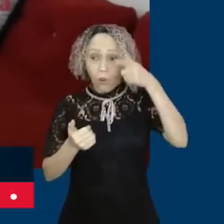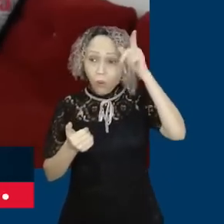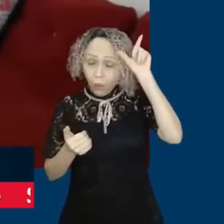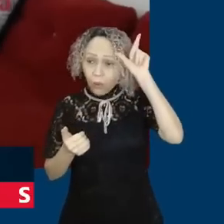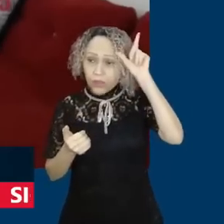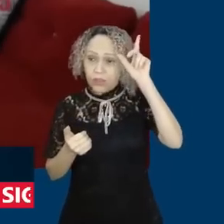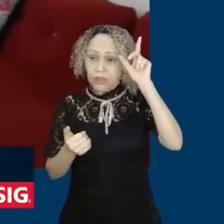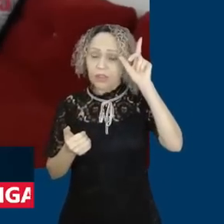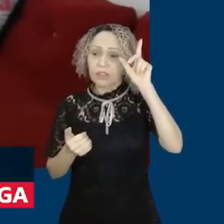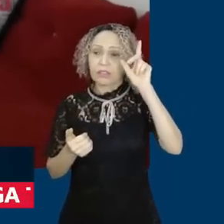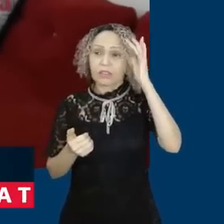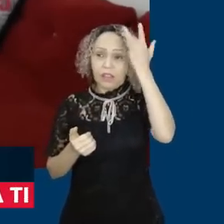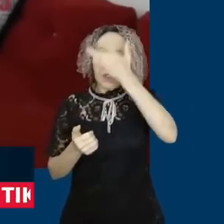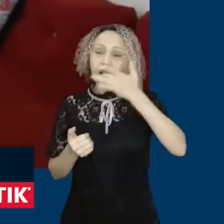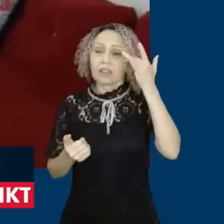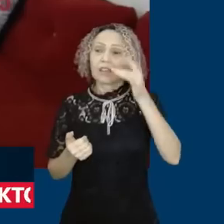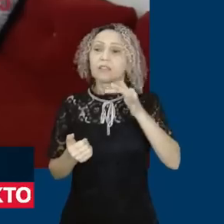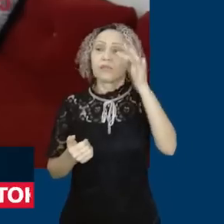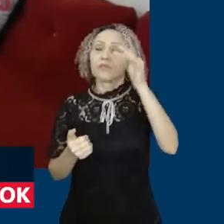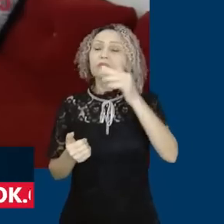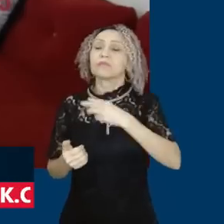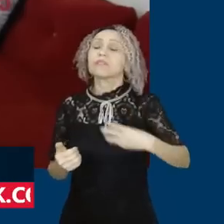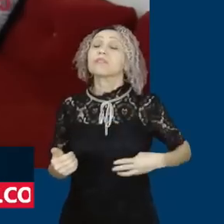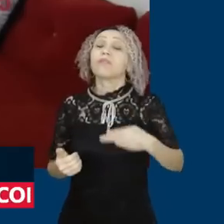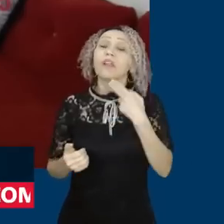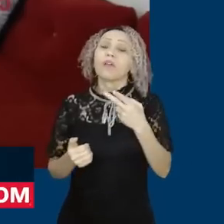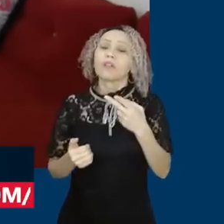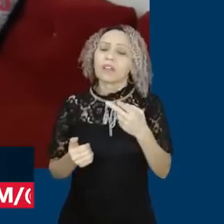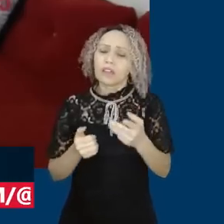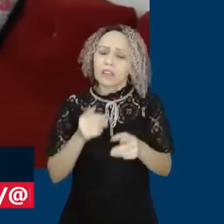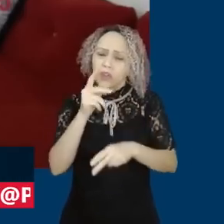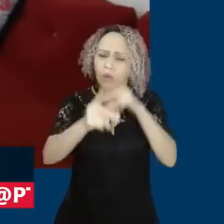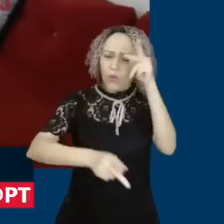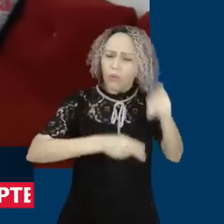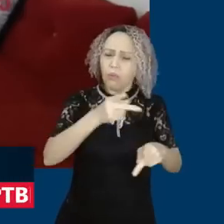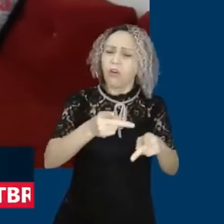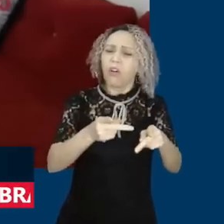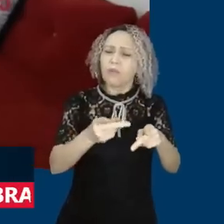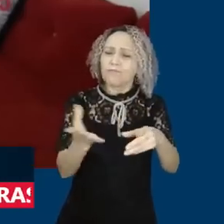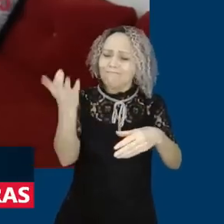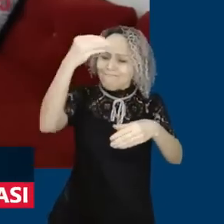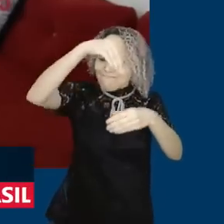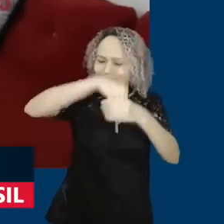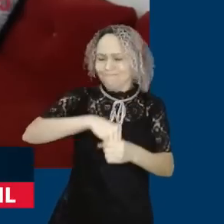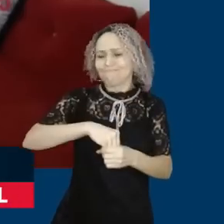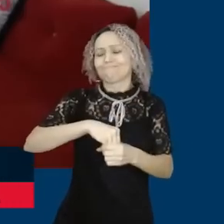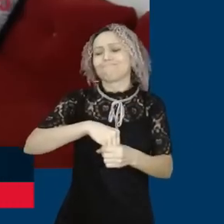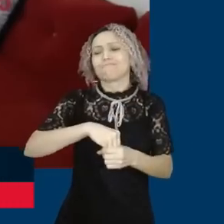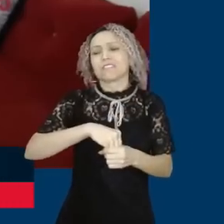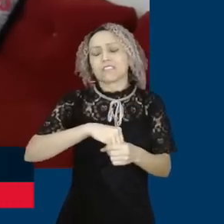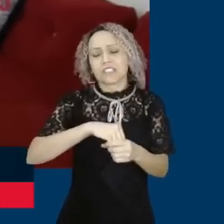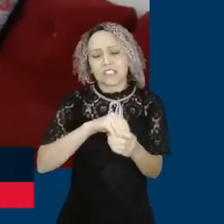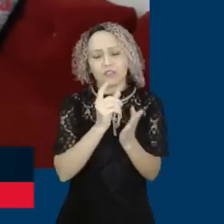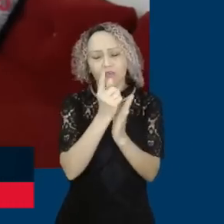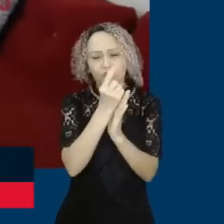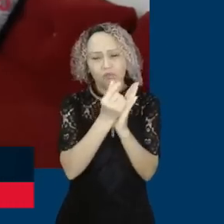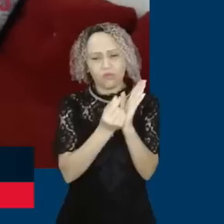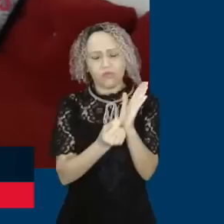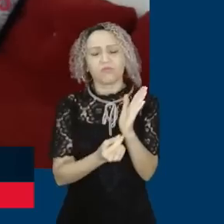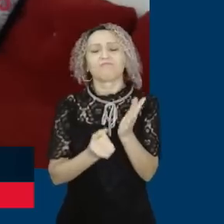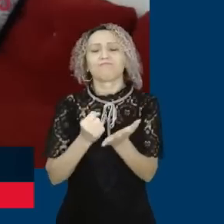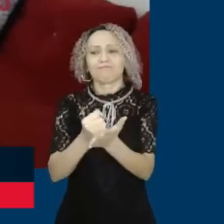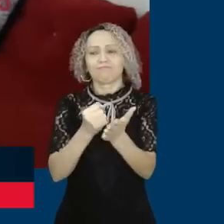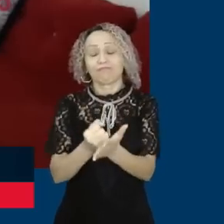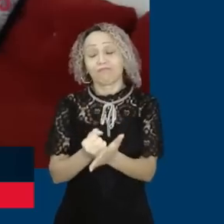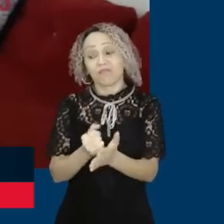pobre fora do orçamento do governo. Depois desses argumentos todos, se eu fosse o Guedes, eu pegava o meu